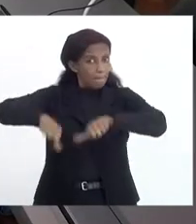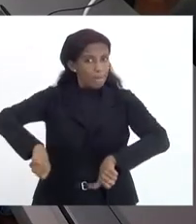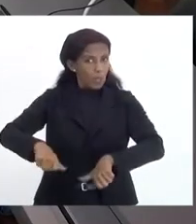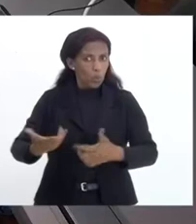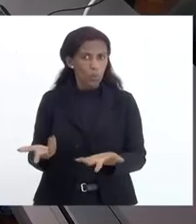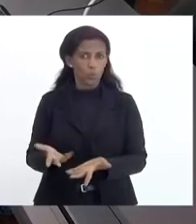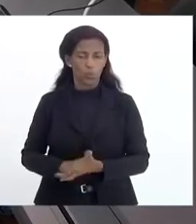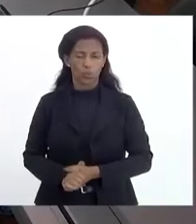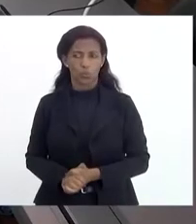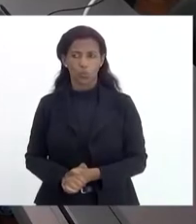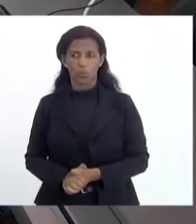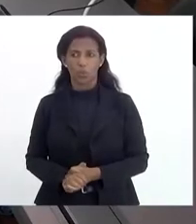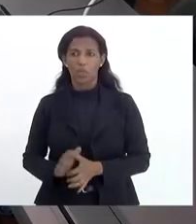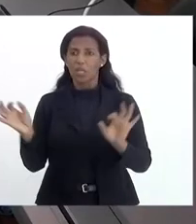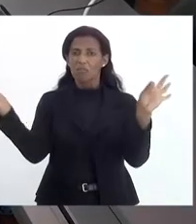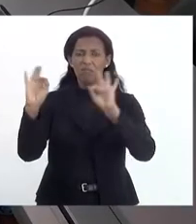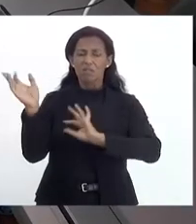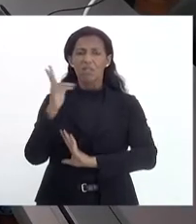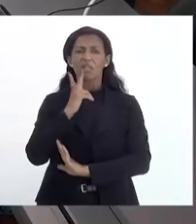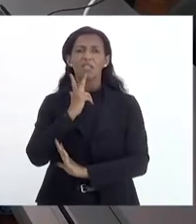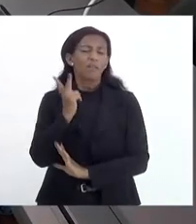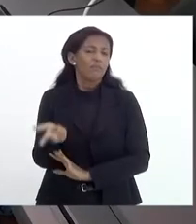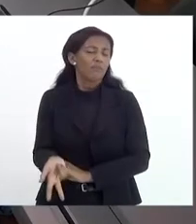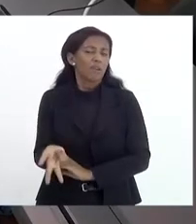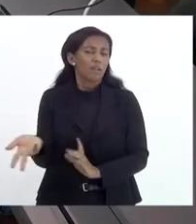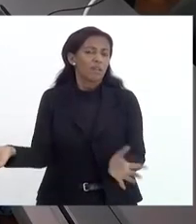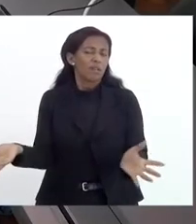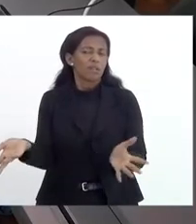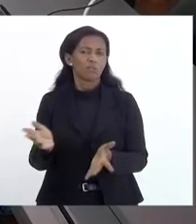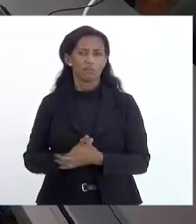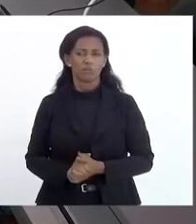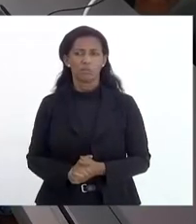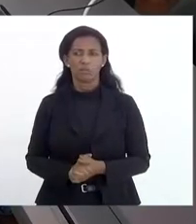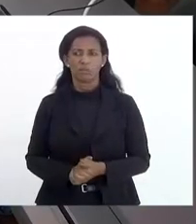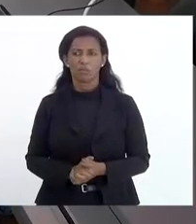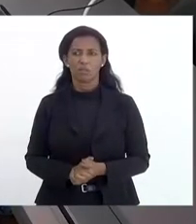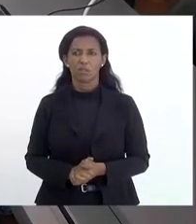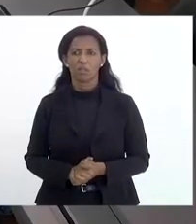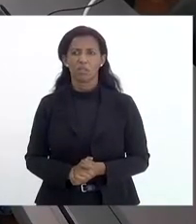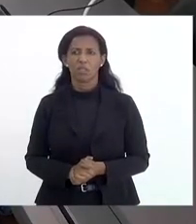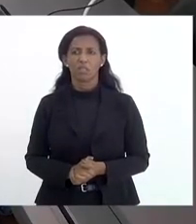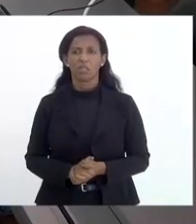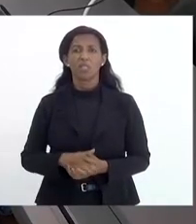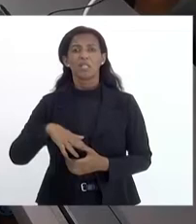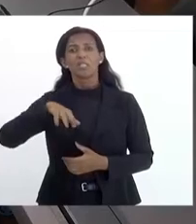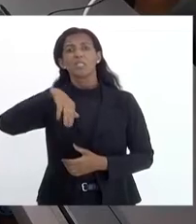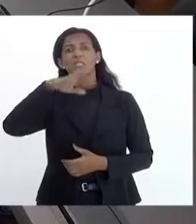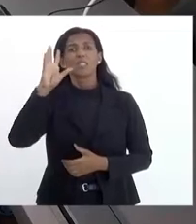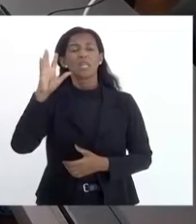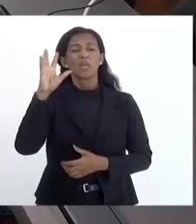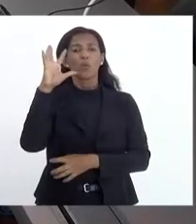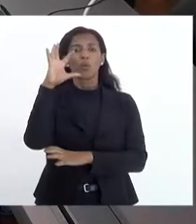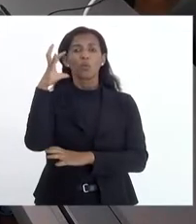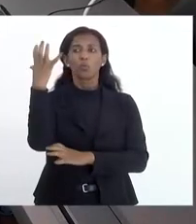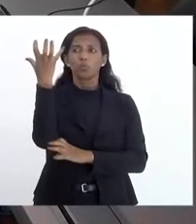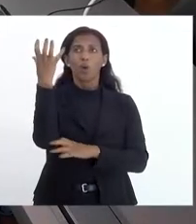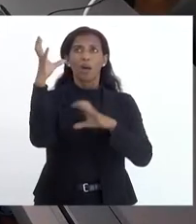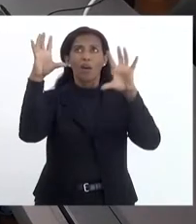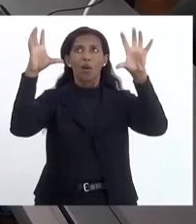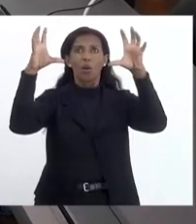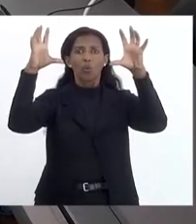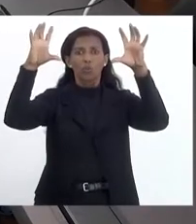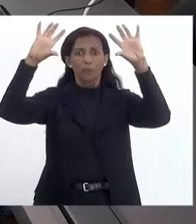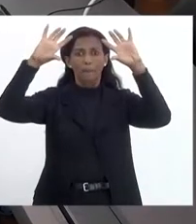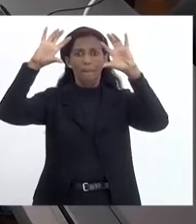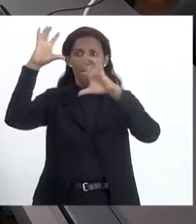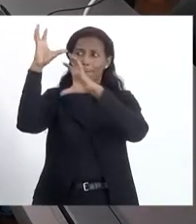cão. Ninguém está dizendo que... Fora é quando toca, às vezes, aí cai o disjuntor, aí falta